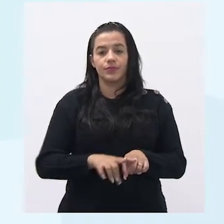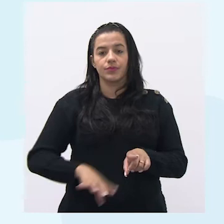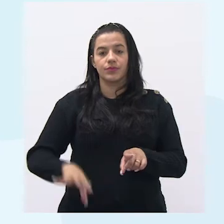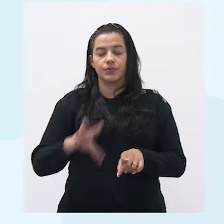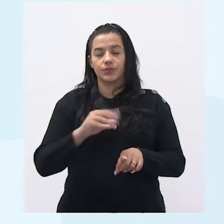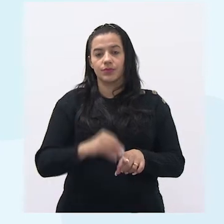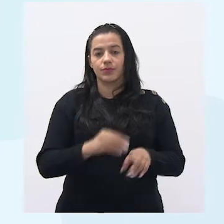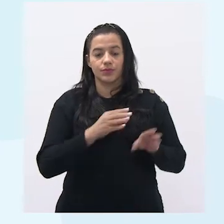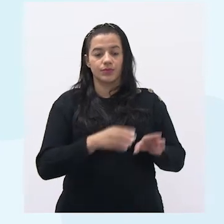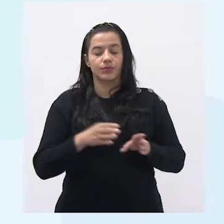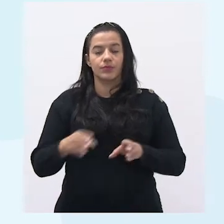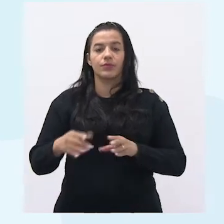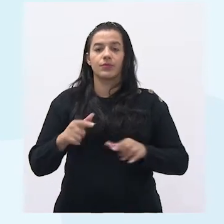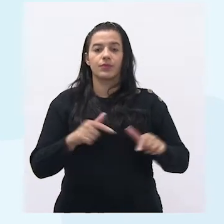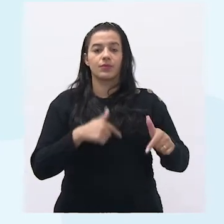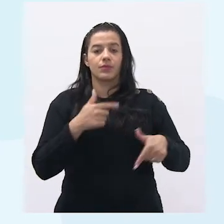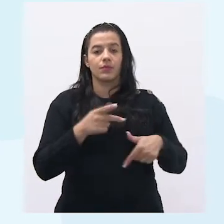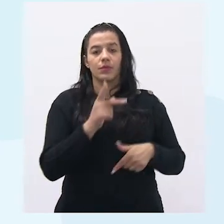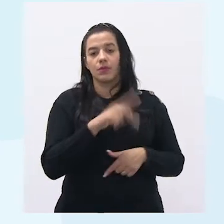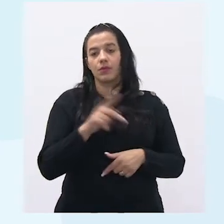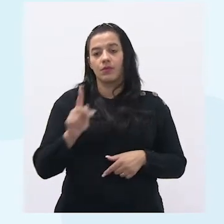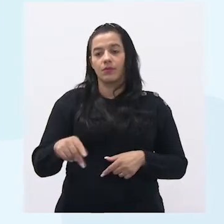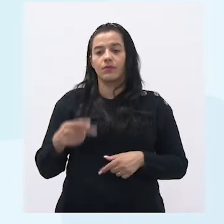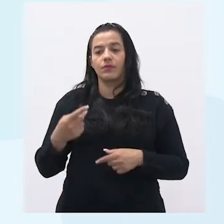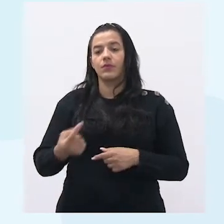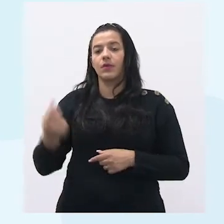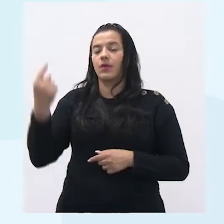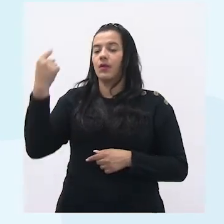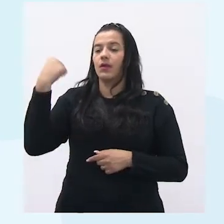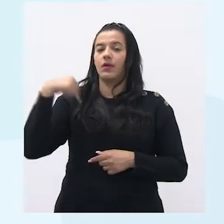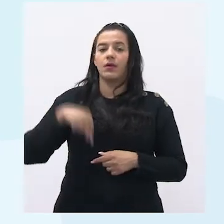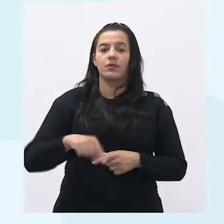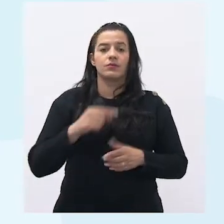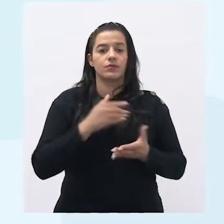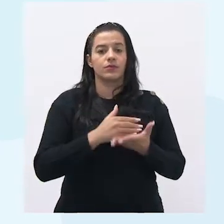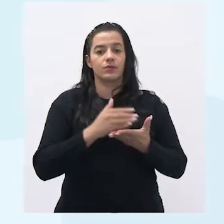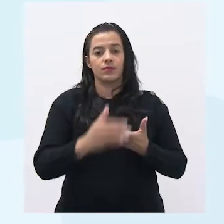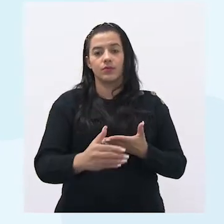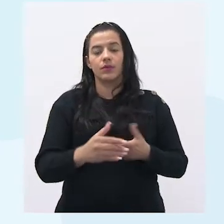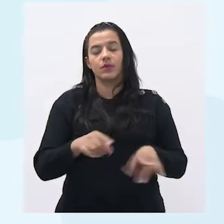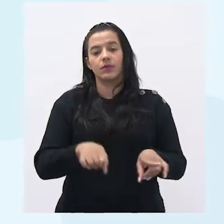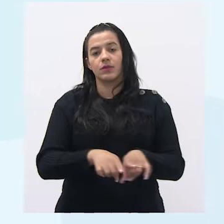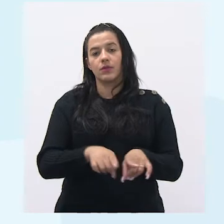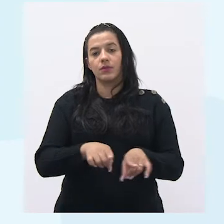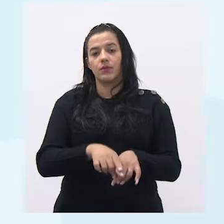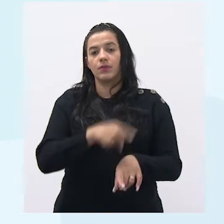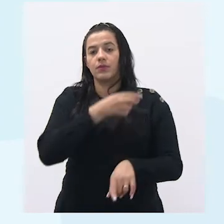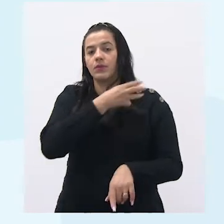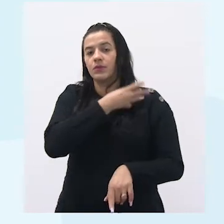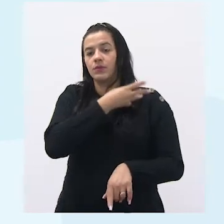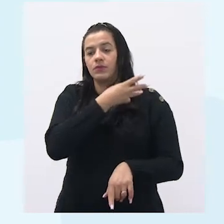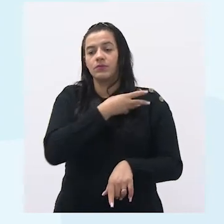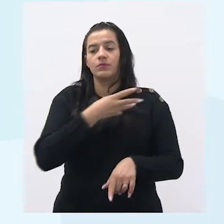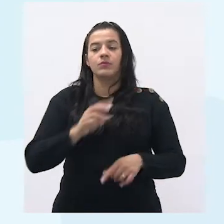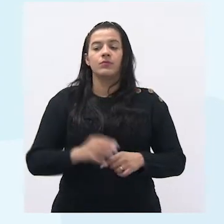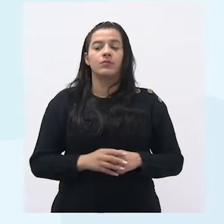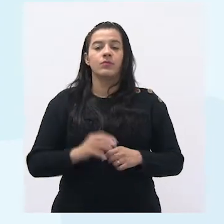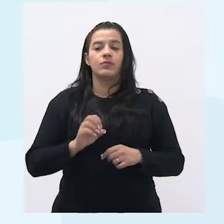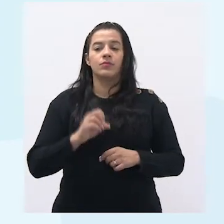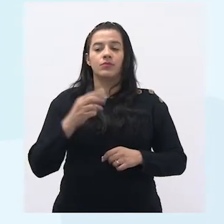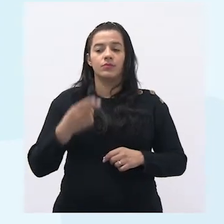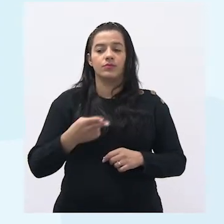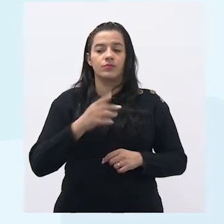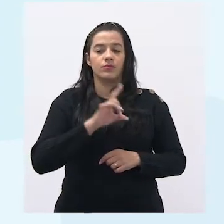seja lá professor lá nos anos iniciais, como no ensino médio ou até mesmo nas